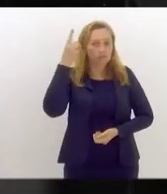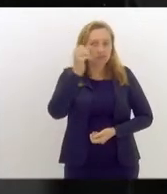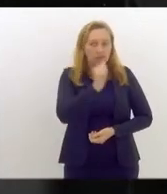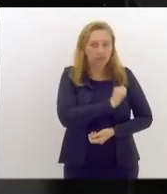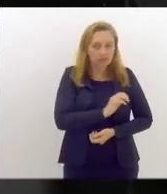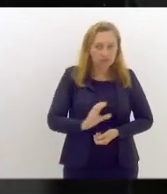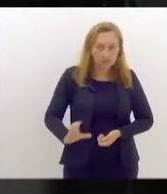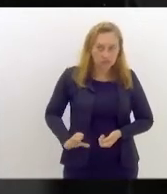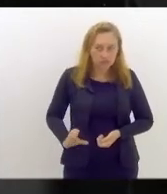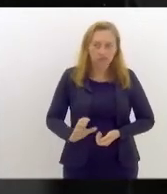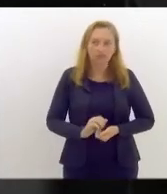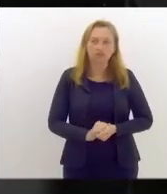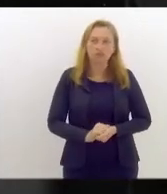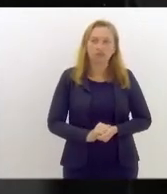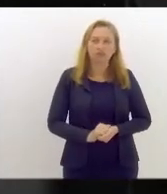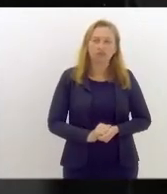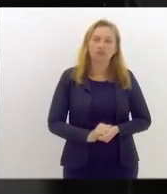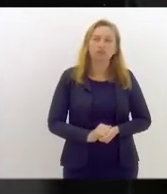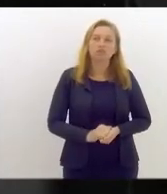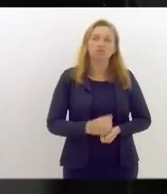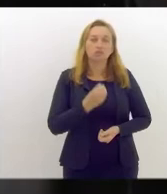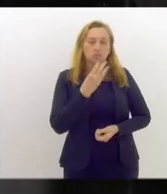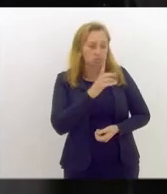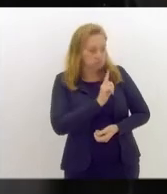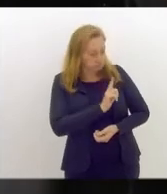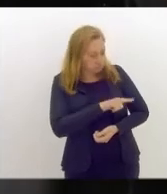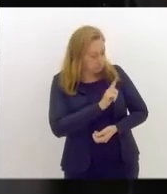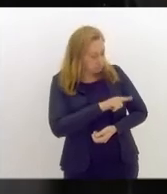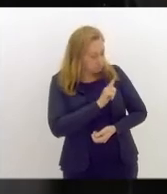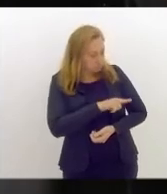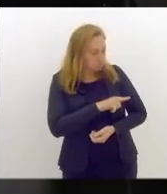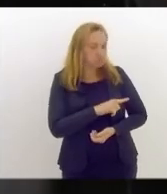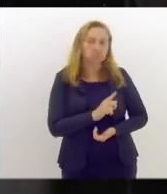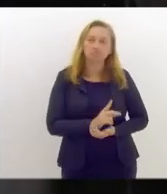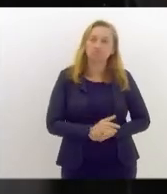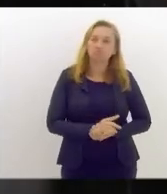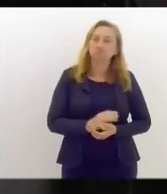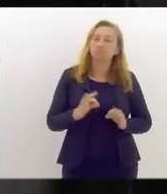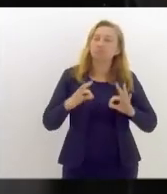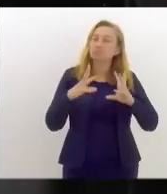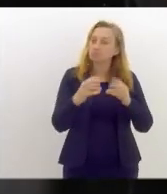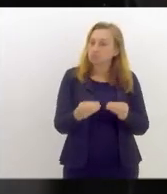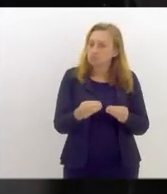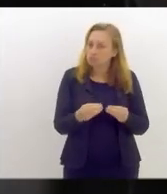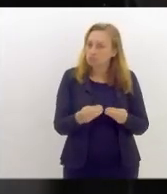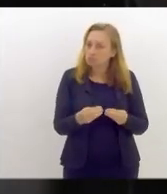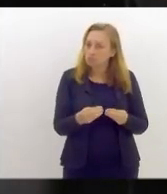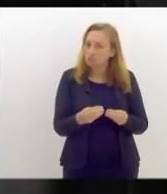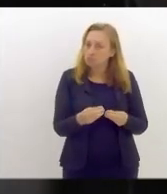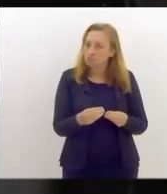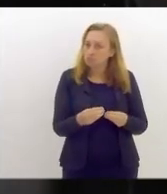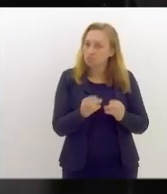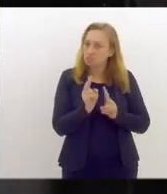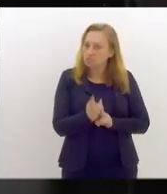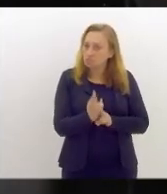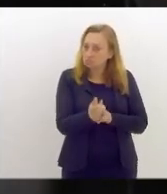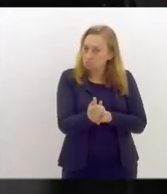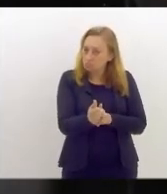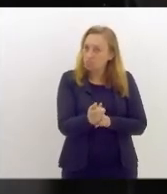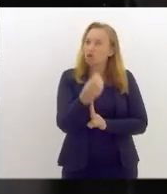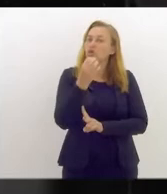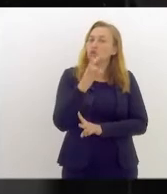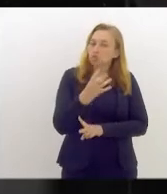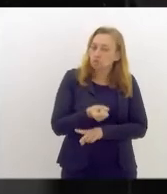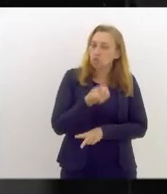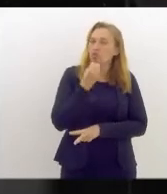é o nosso Presidente tem sido excelente gestor ah embora tudo tenha que ser continuado tudo que é